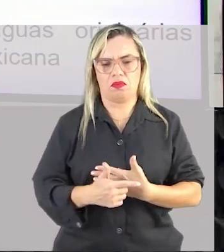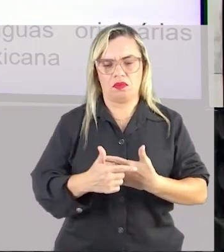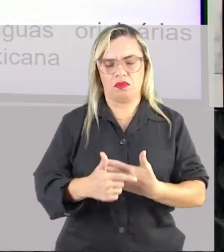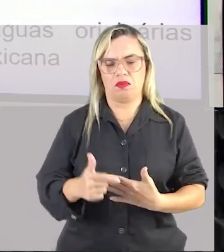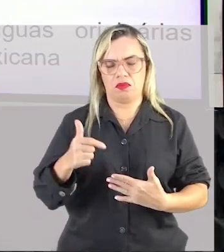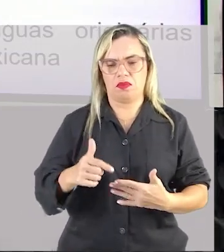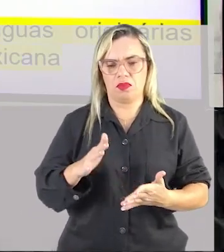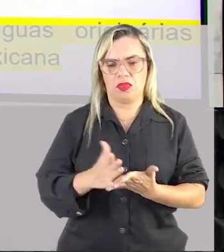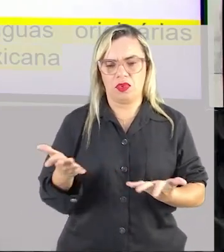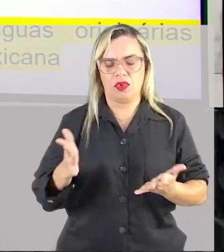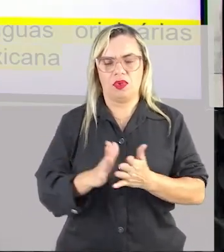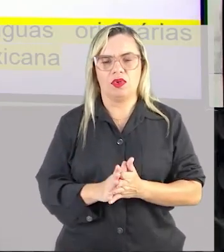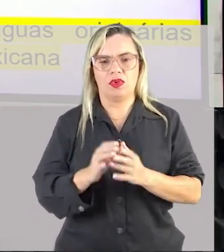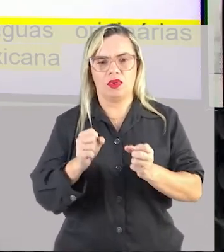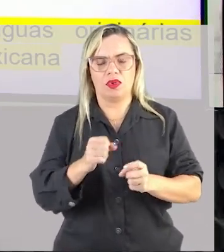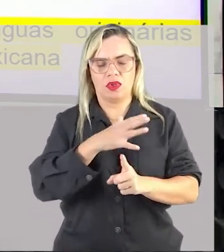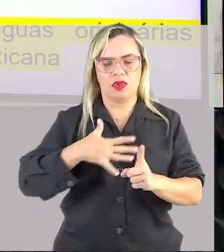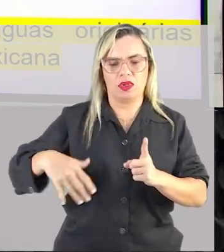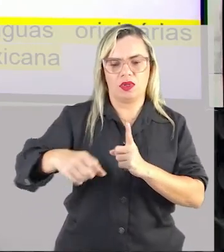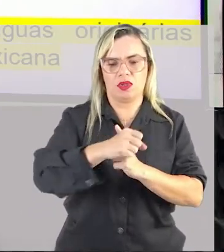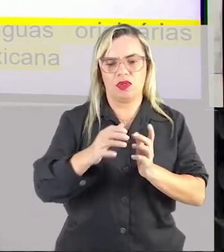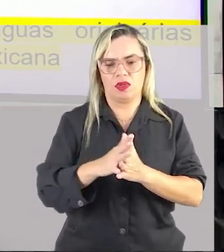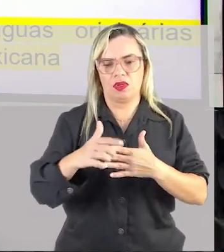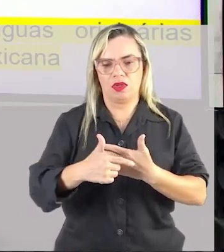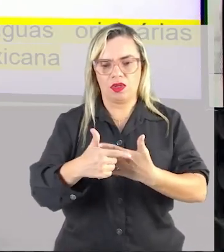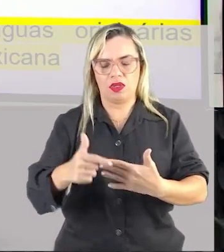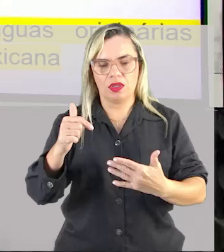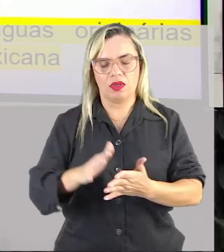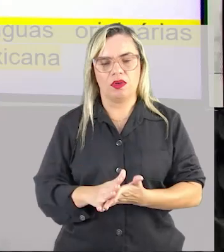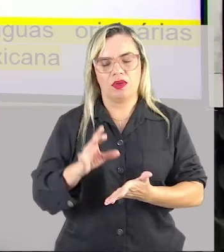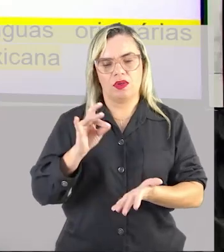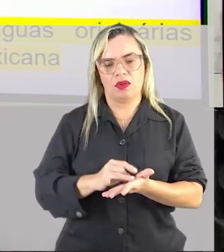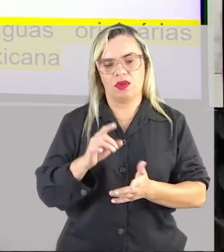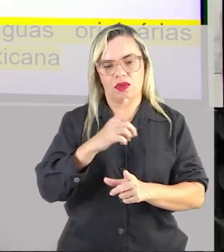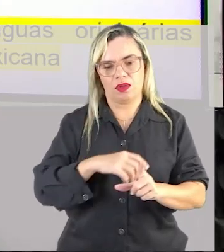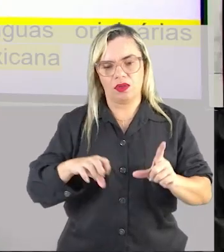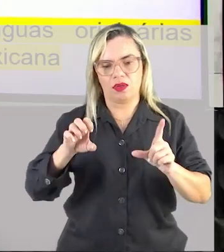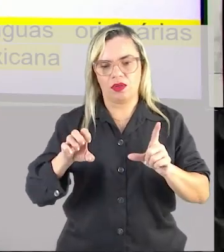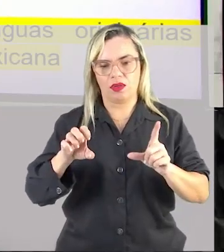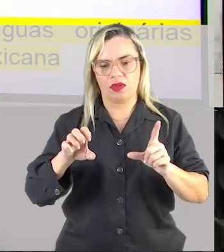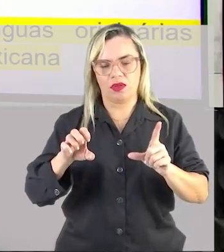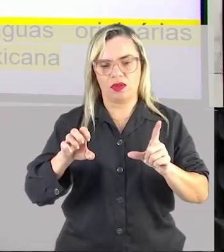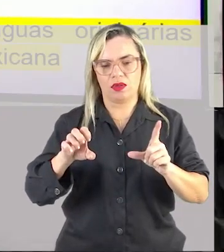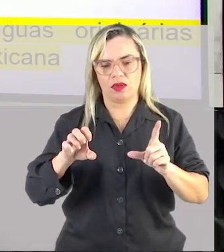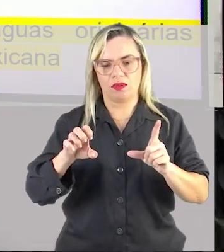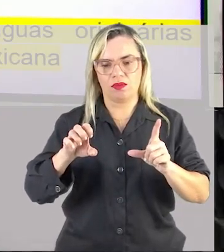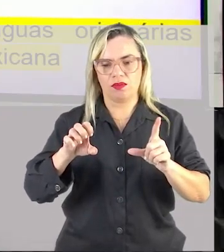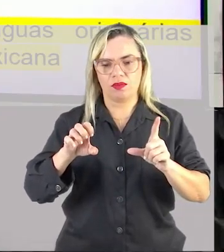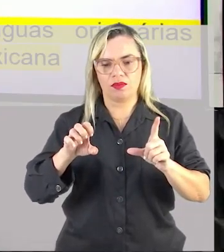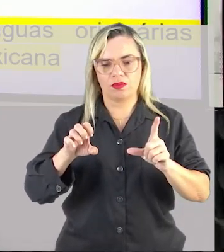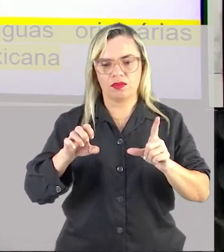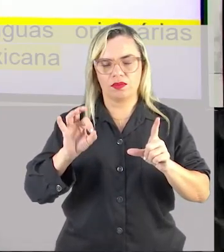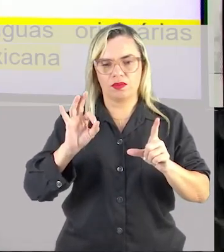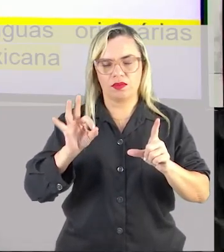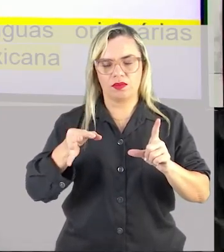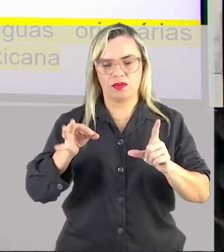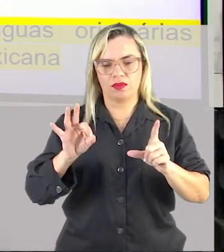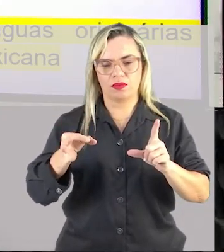como um todo. E o correto, defender a preservação das línguas originárias, garantindo a diversidade